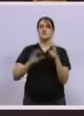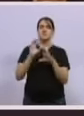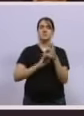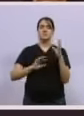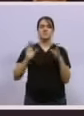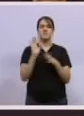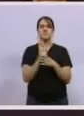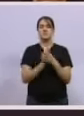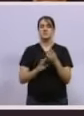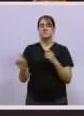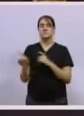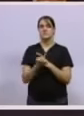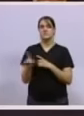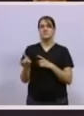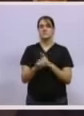Não dá